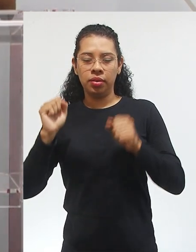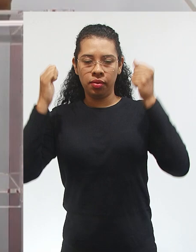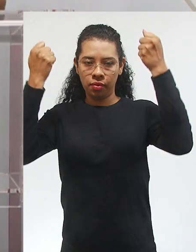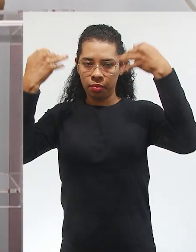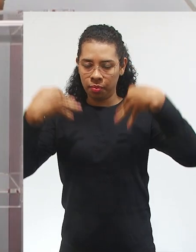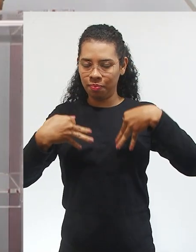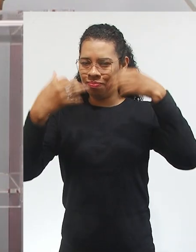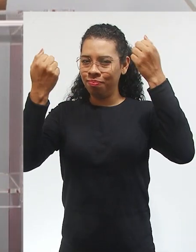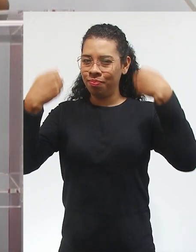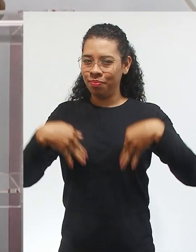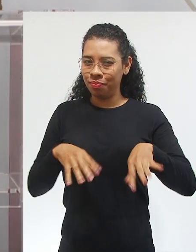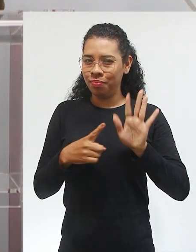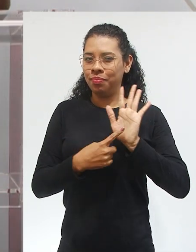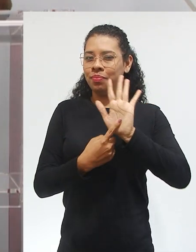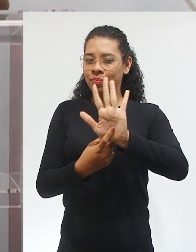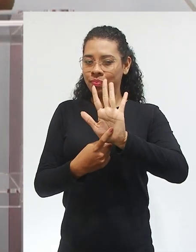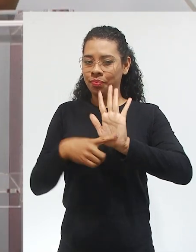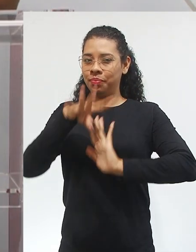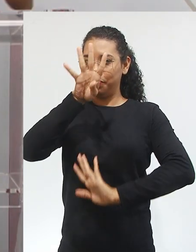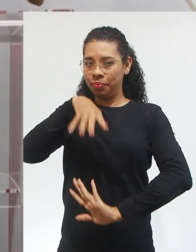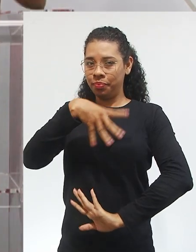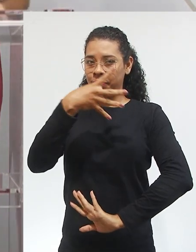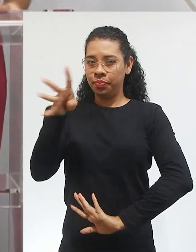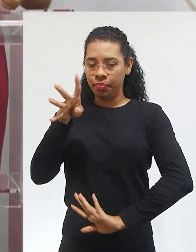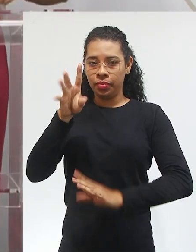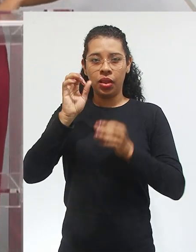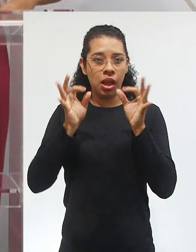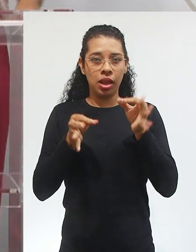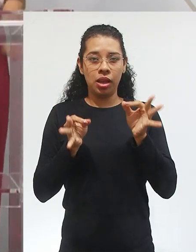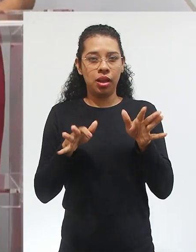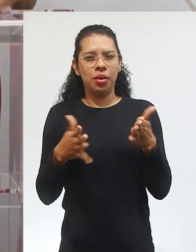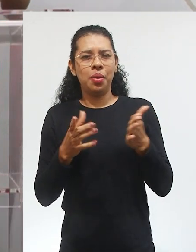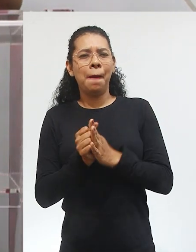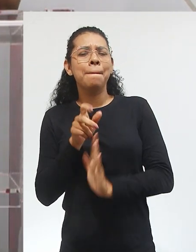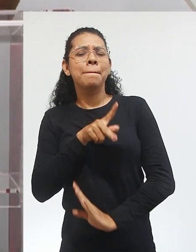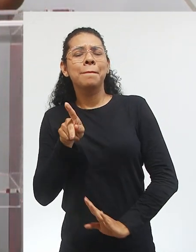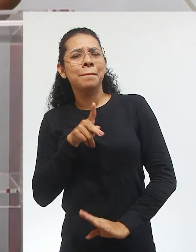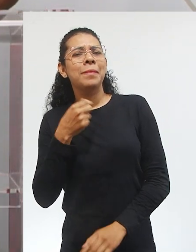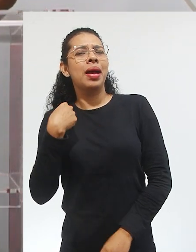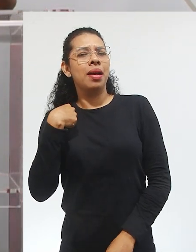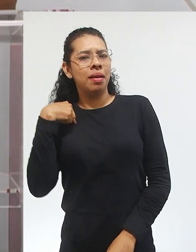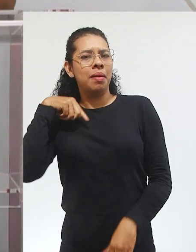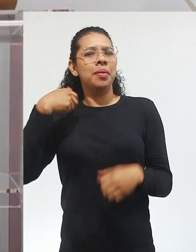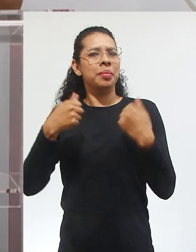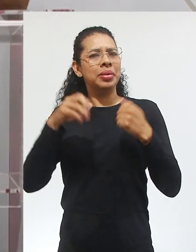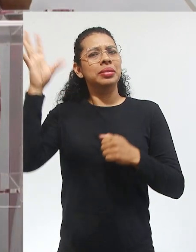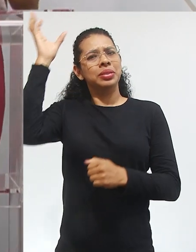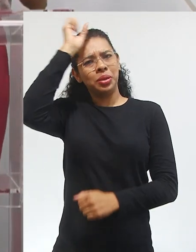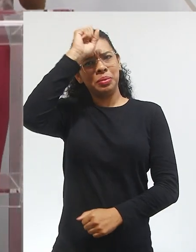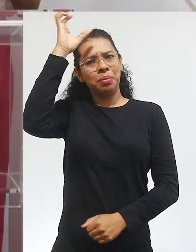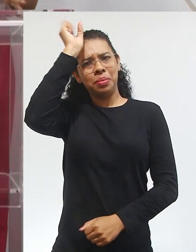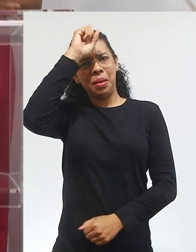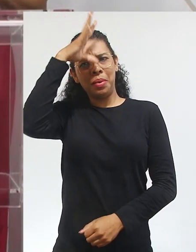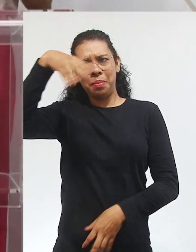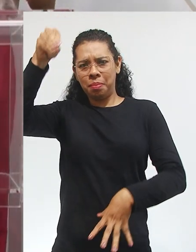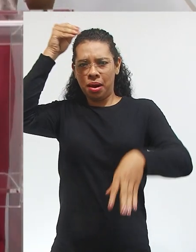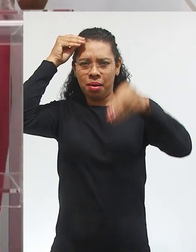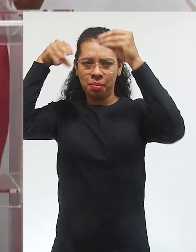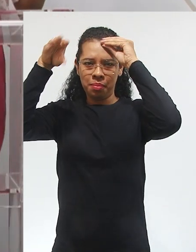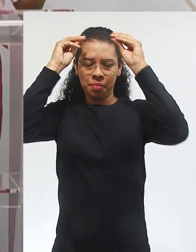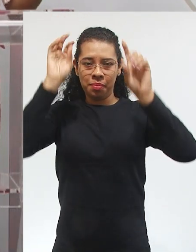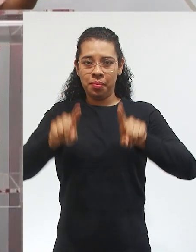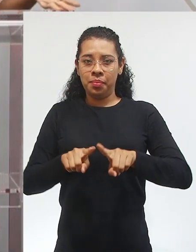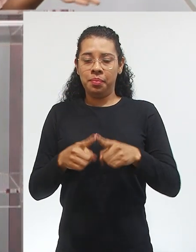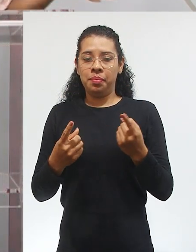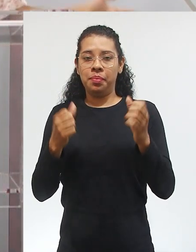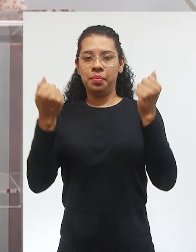agora para vocês, inclusive mostrando na forma de lançamento. Mas, professora, eu preciso decorar? Sim, você precisa. Precisa decorar sim, mas eu vou mostrar uma